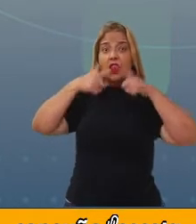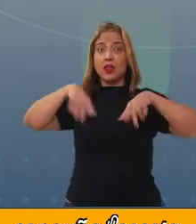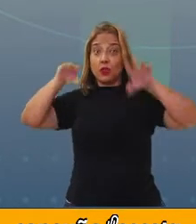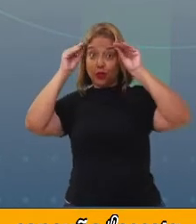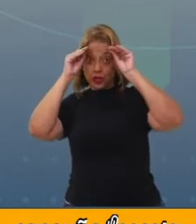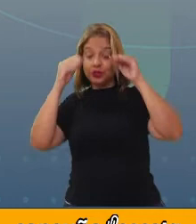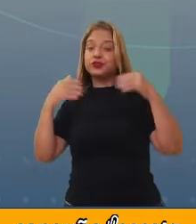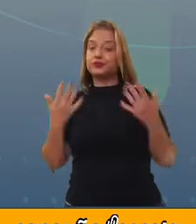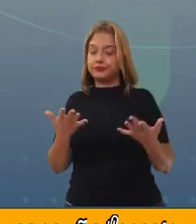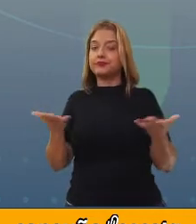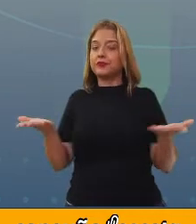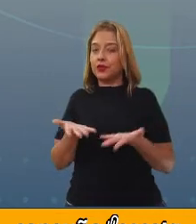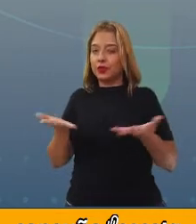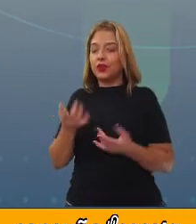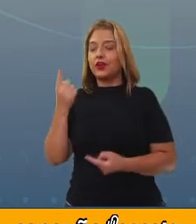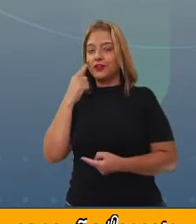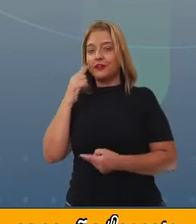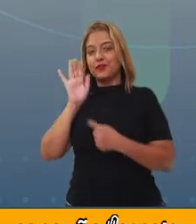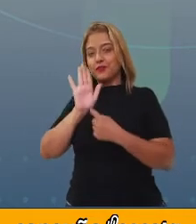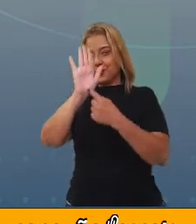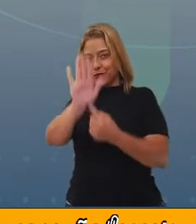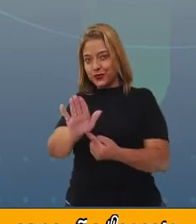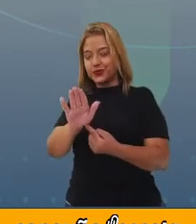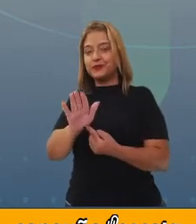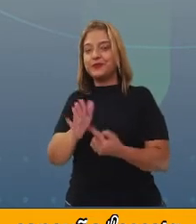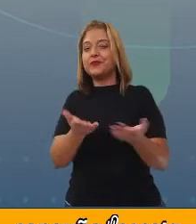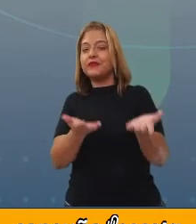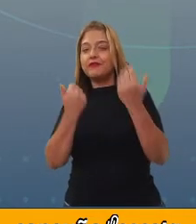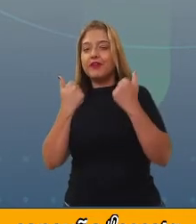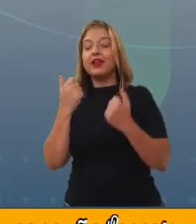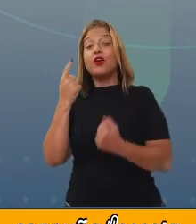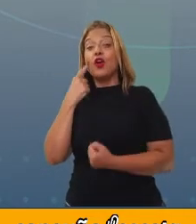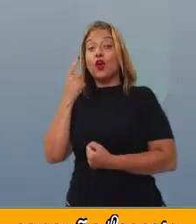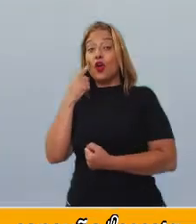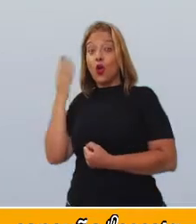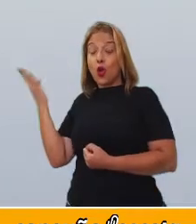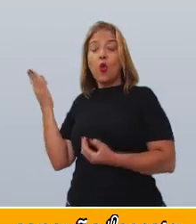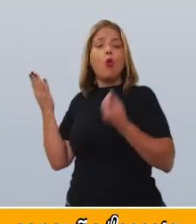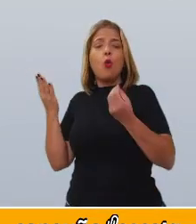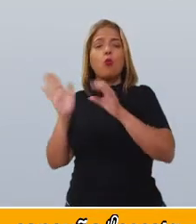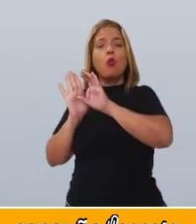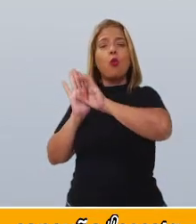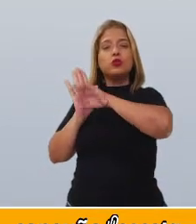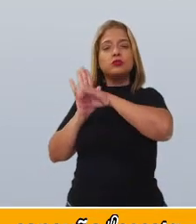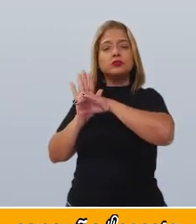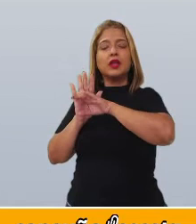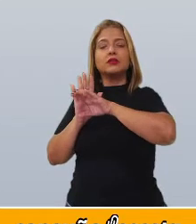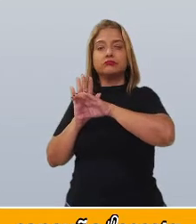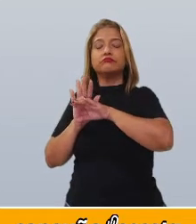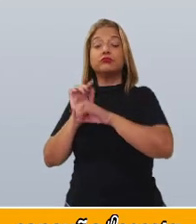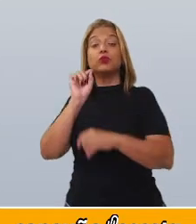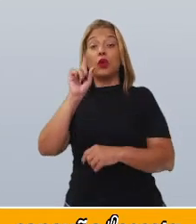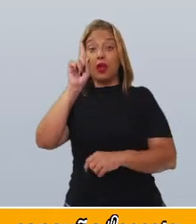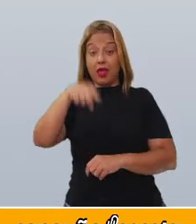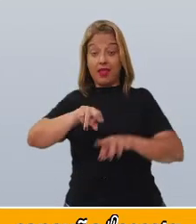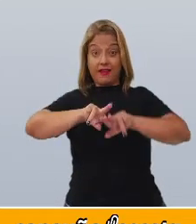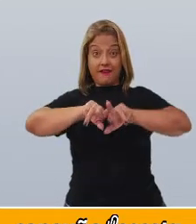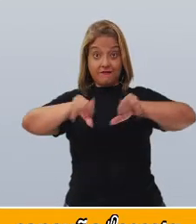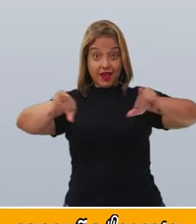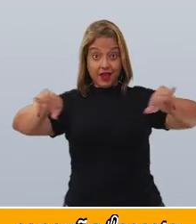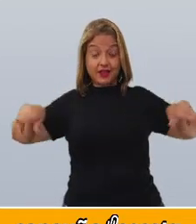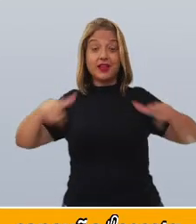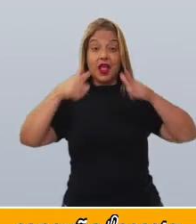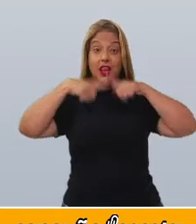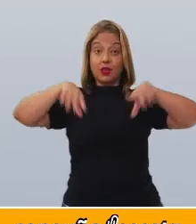estamos entrando no cerne da nossa aula. Acompanhe comigo esse breve conceito. As variações linguísticas são as variações